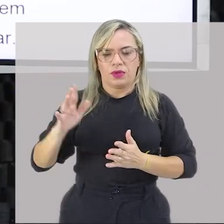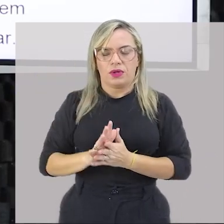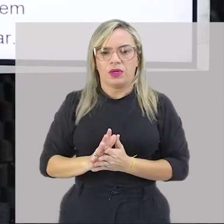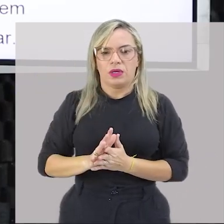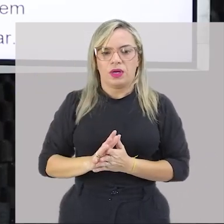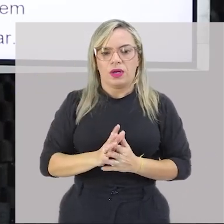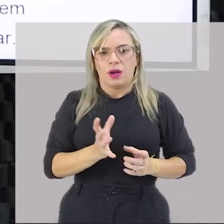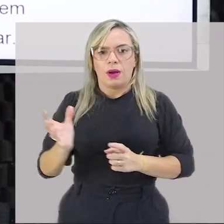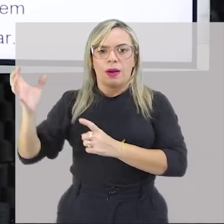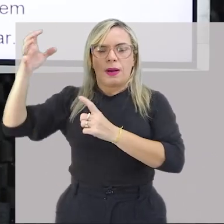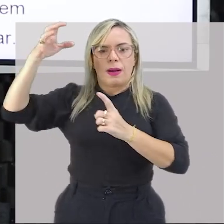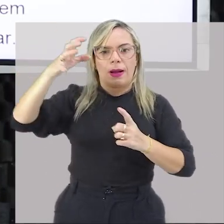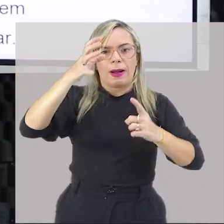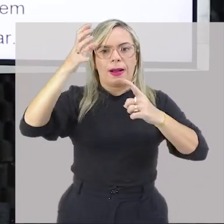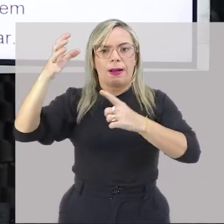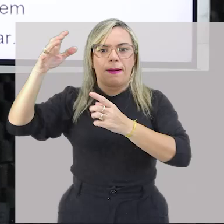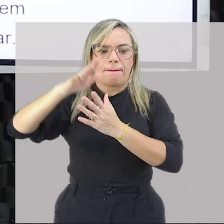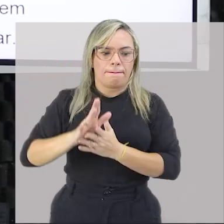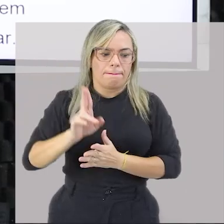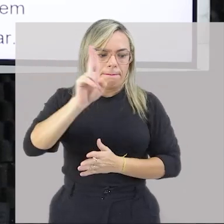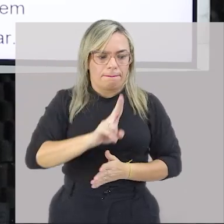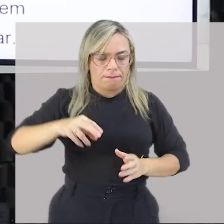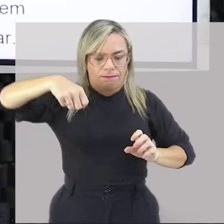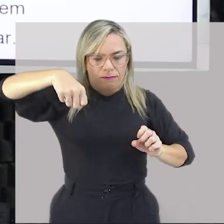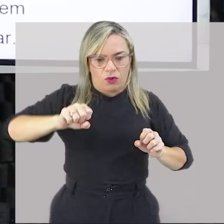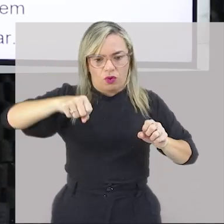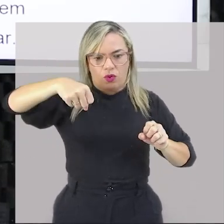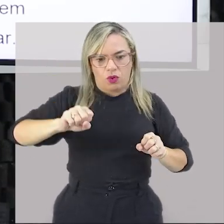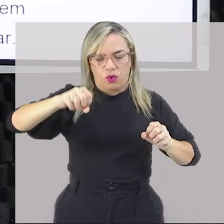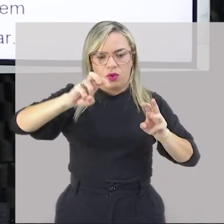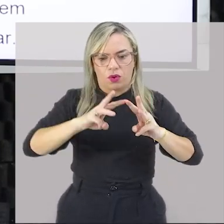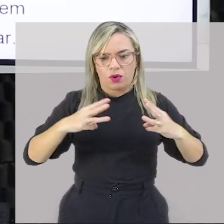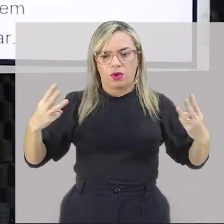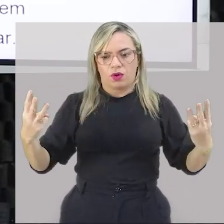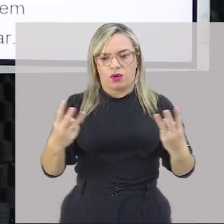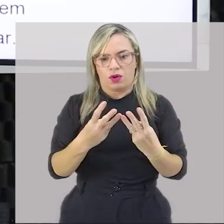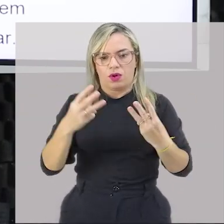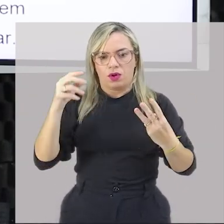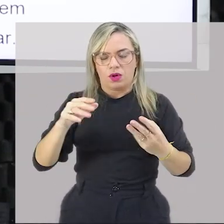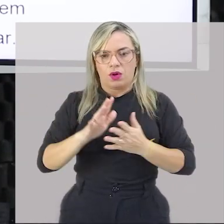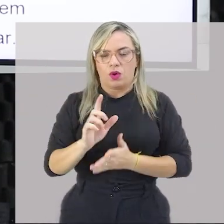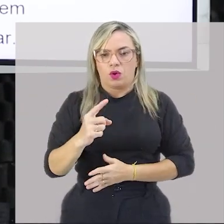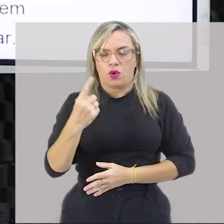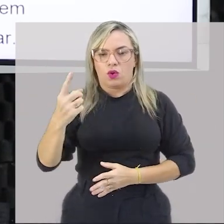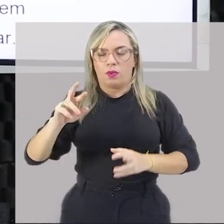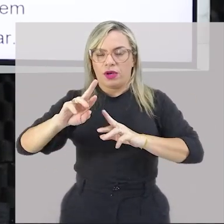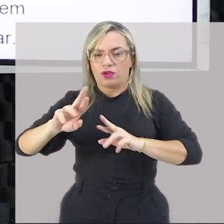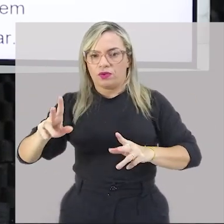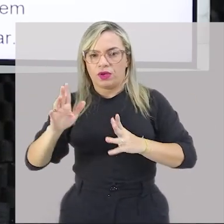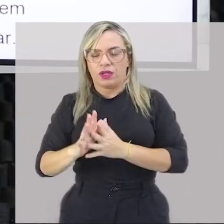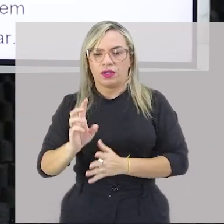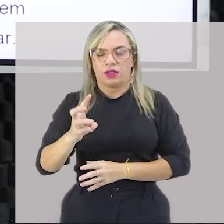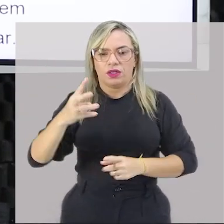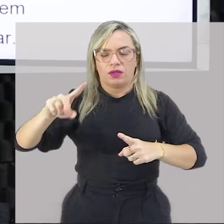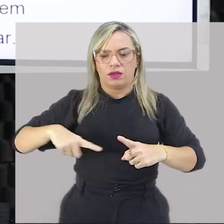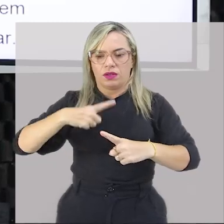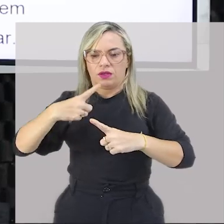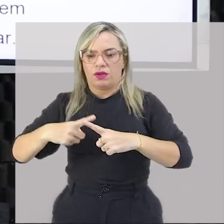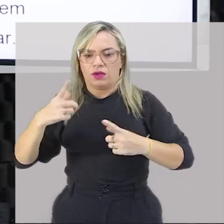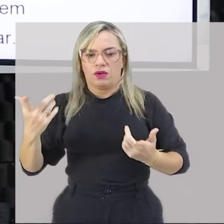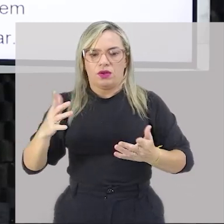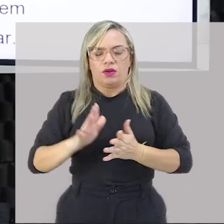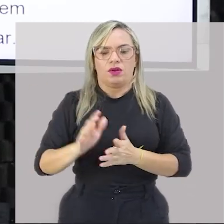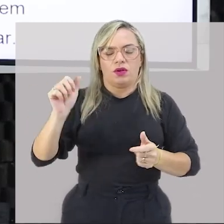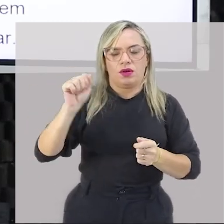e eles vão utilizar motos diferentes, né, com massas diferentes, uma 3 vezes maior do que a outra. Foram construídas 2 rampas